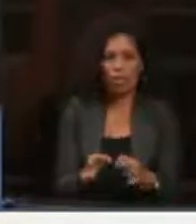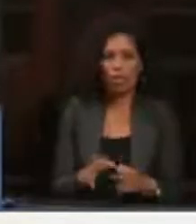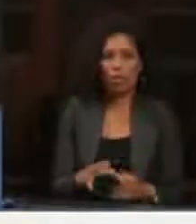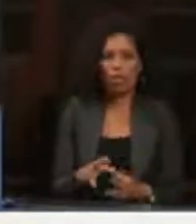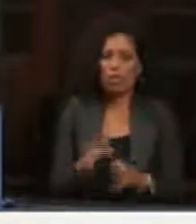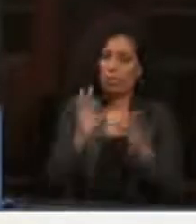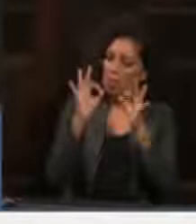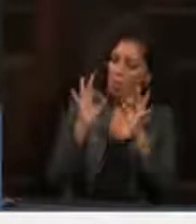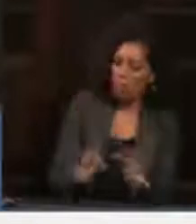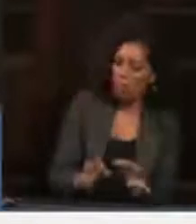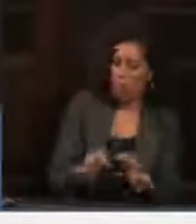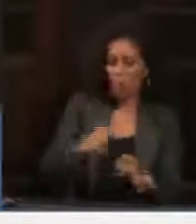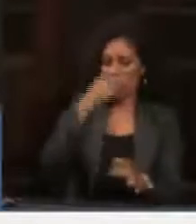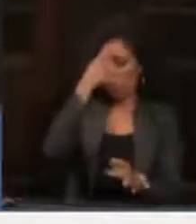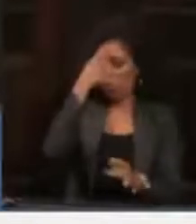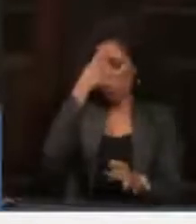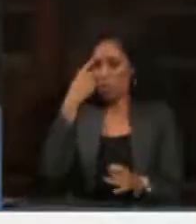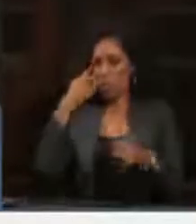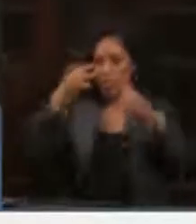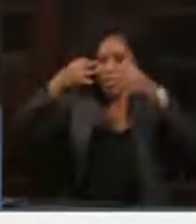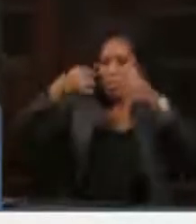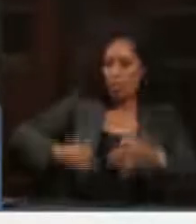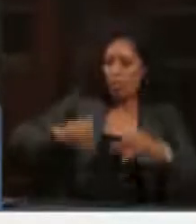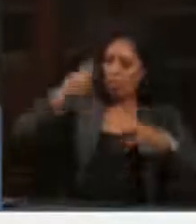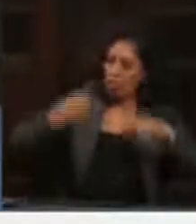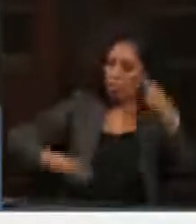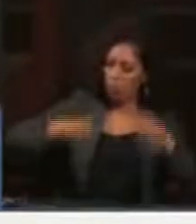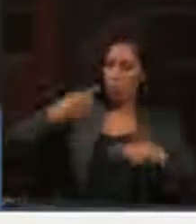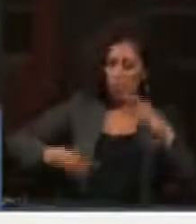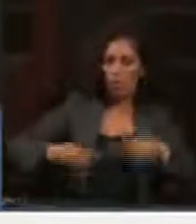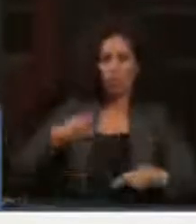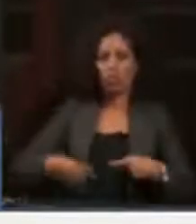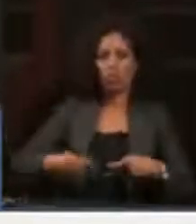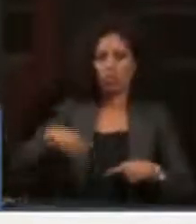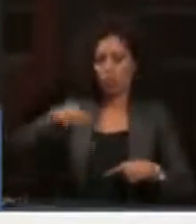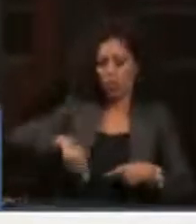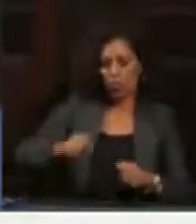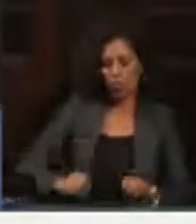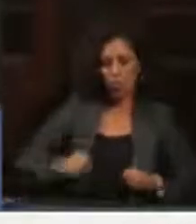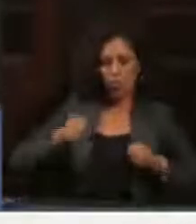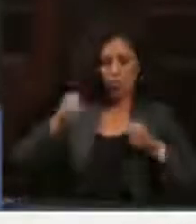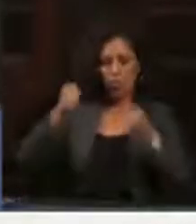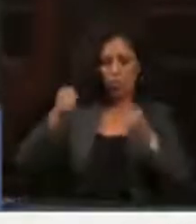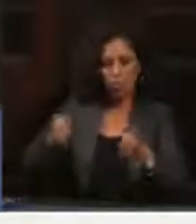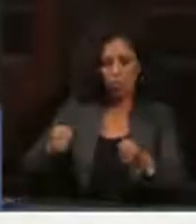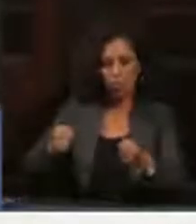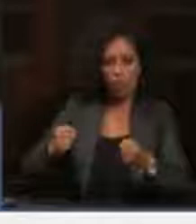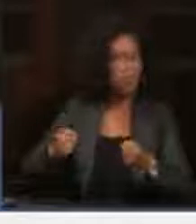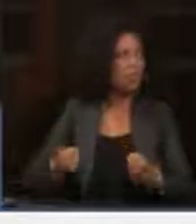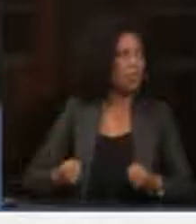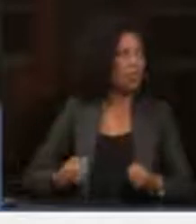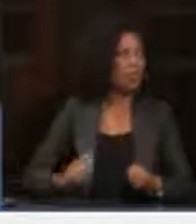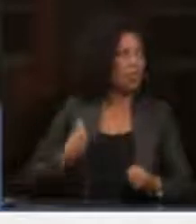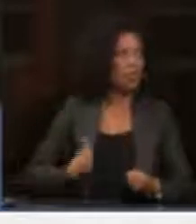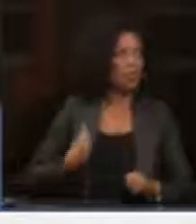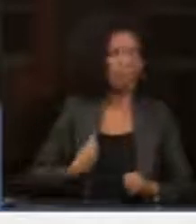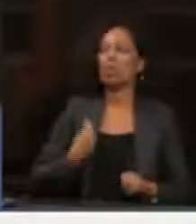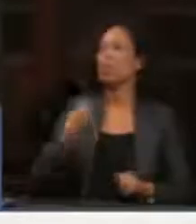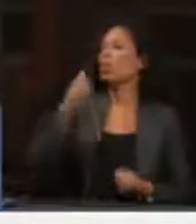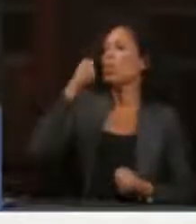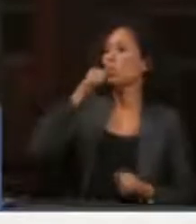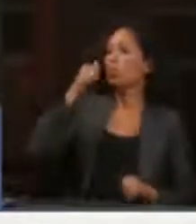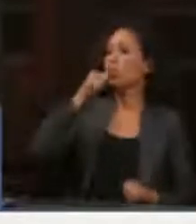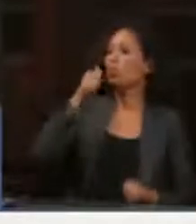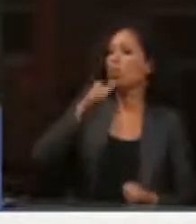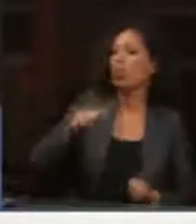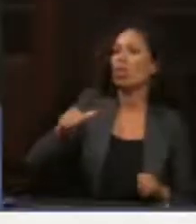nossas posições, assertivas nas políticas que a gente vai tocar dentro dessa casa pela vida das mulheres, pela vida da